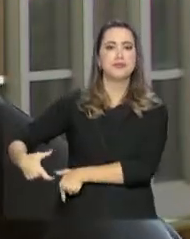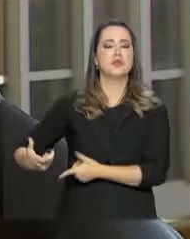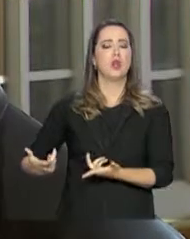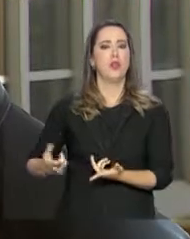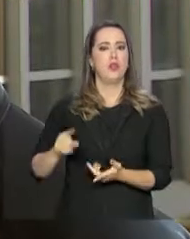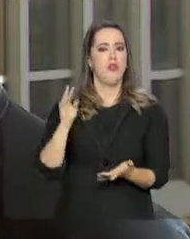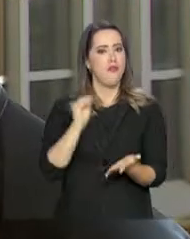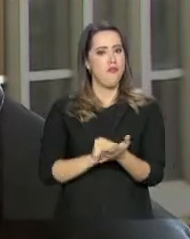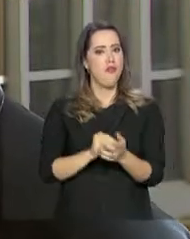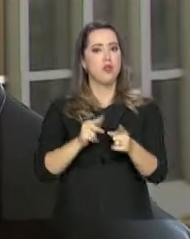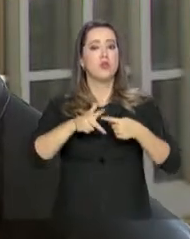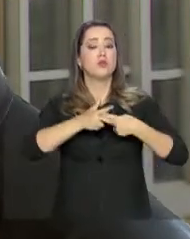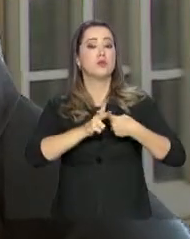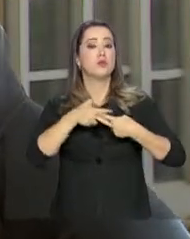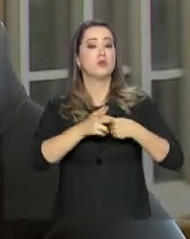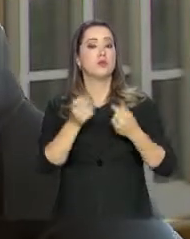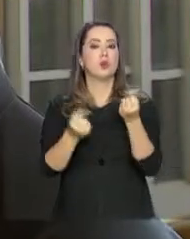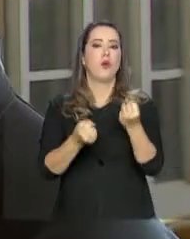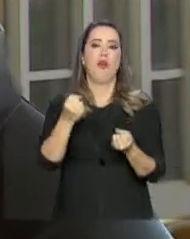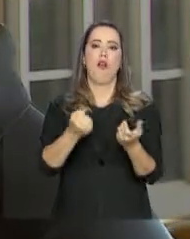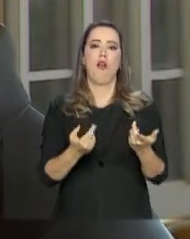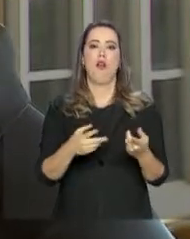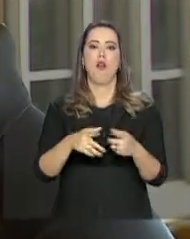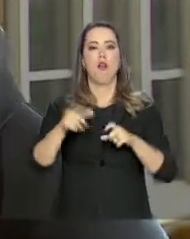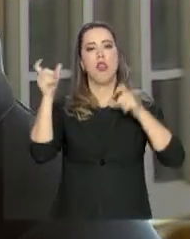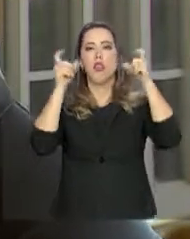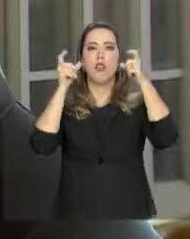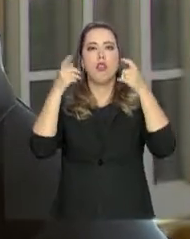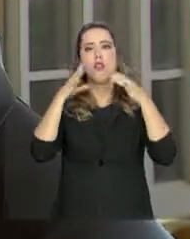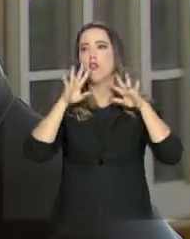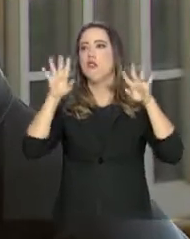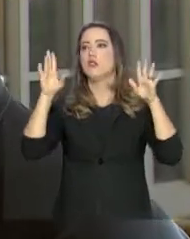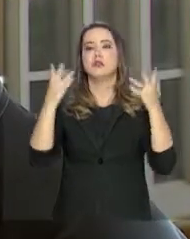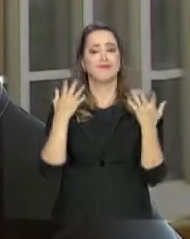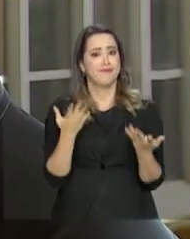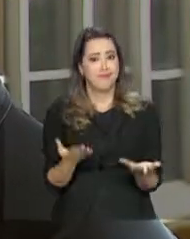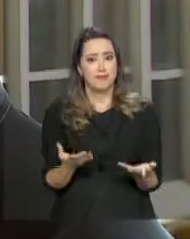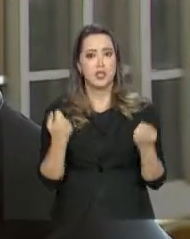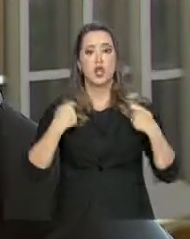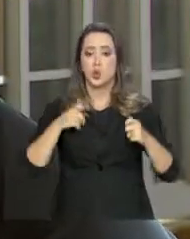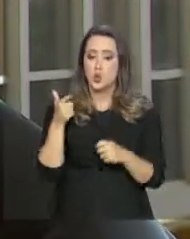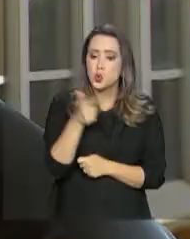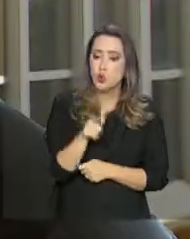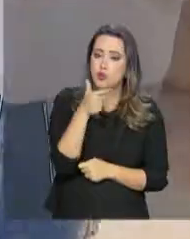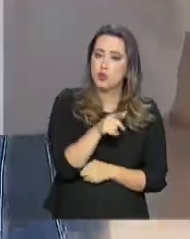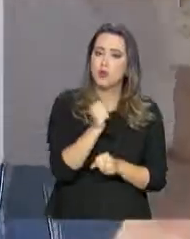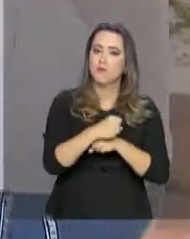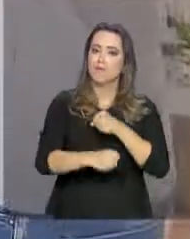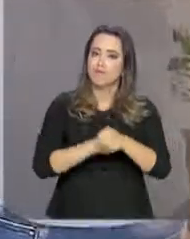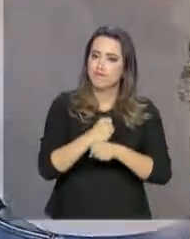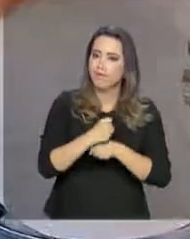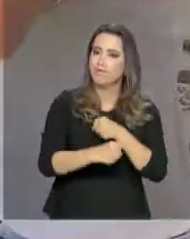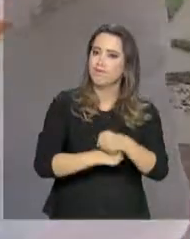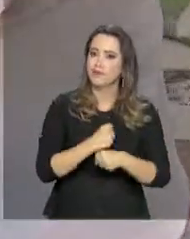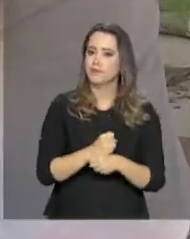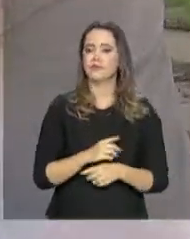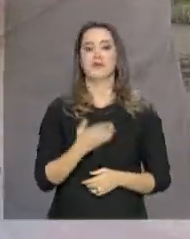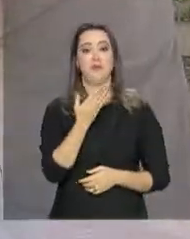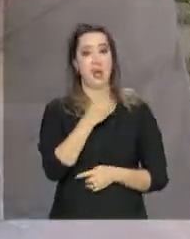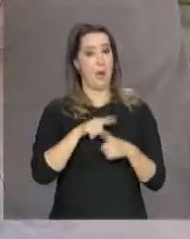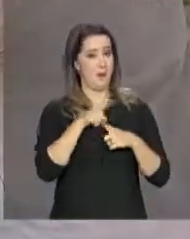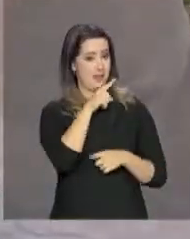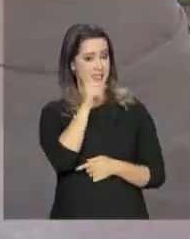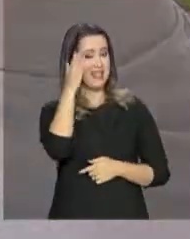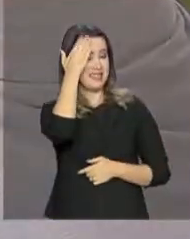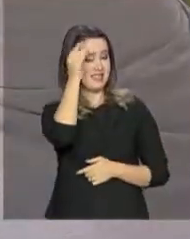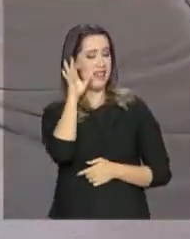do veículo, falta de atenção. Então são comportamentos que eles, infelizmente, eles se repetem a todo ano aos milhares. Já o Luciano sabe o